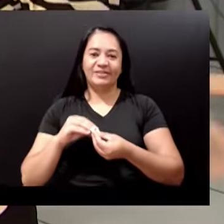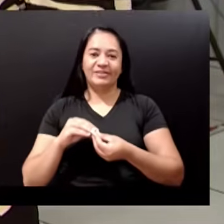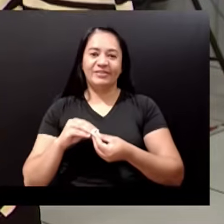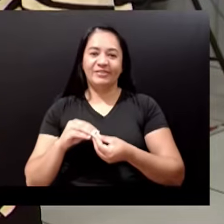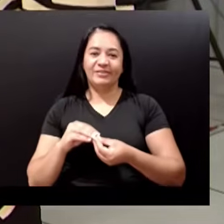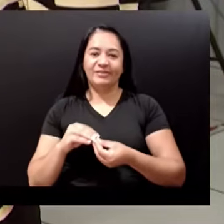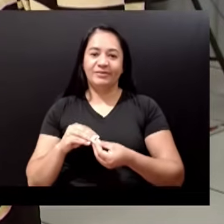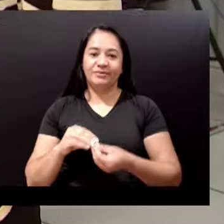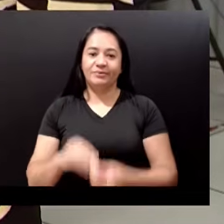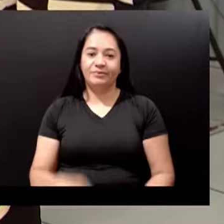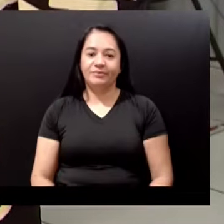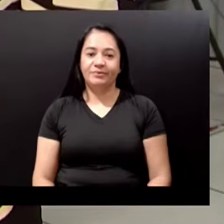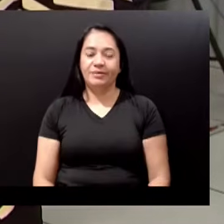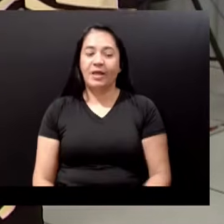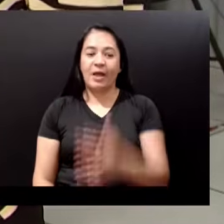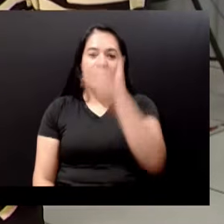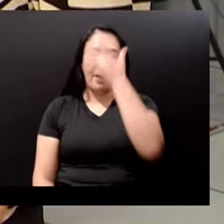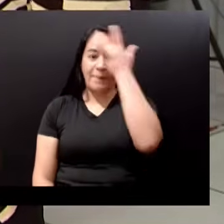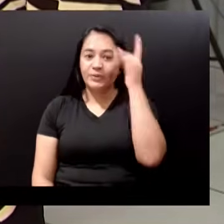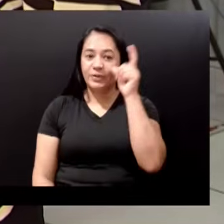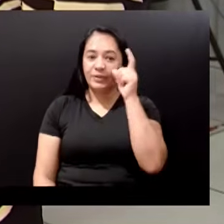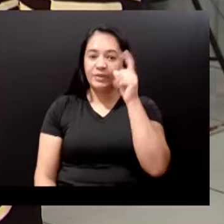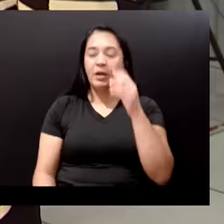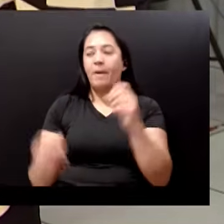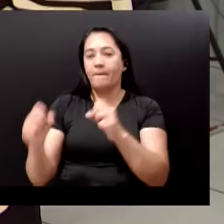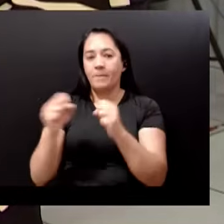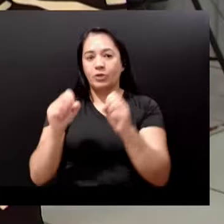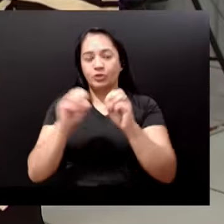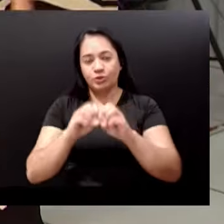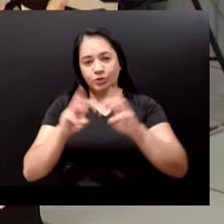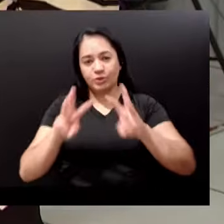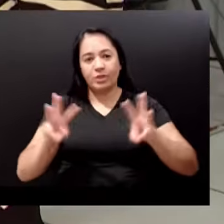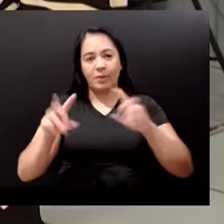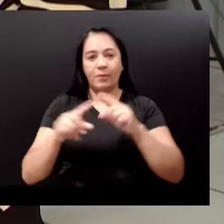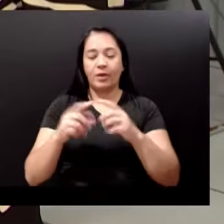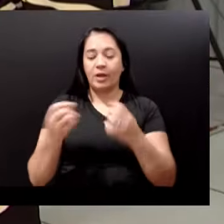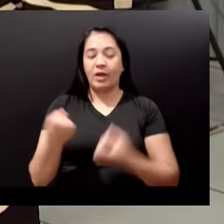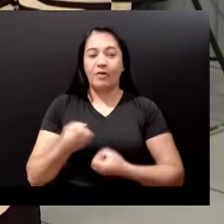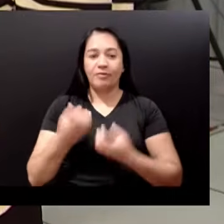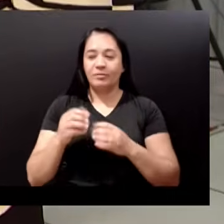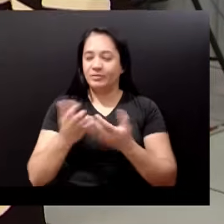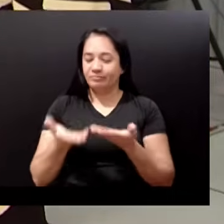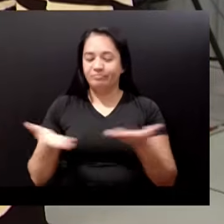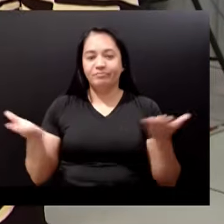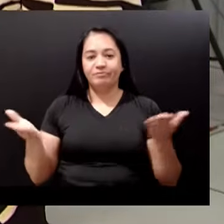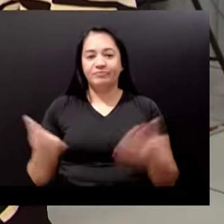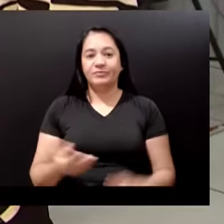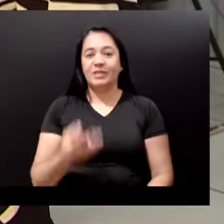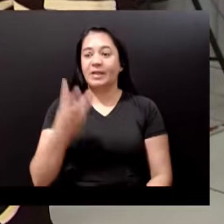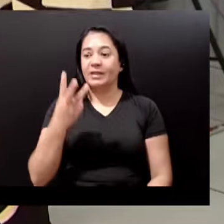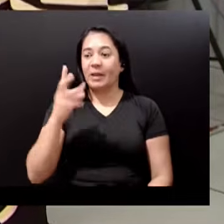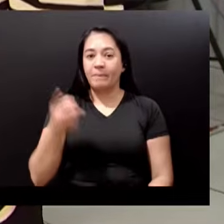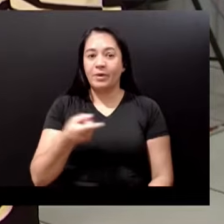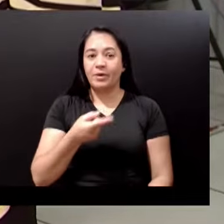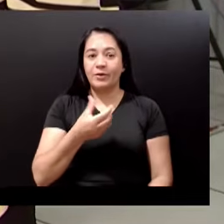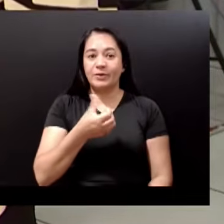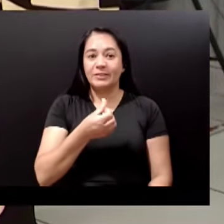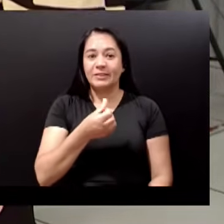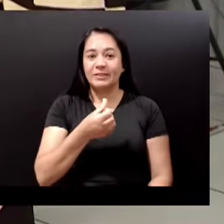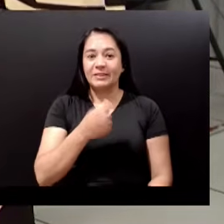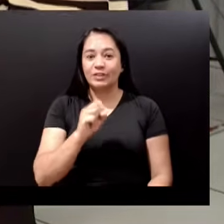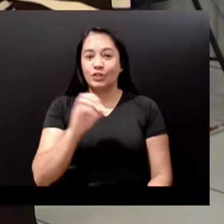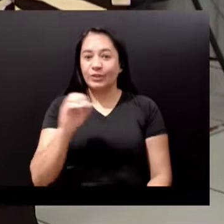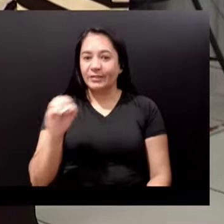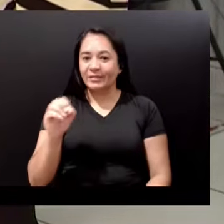Quem tiver interesse que entre no site, porque todas as informações estão lá, né? São 3.680 vagas, a gente não lembra de todas